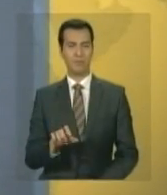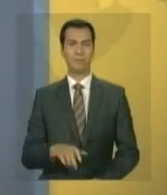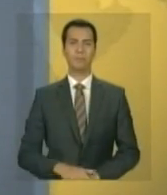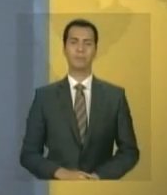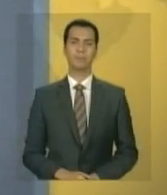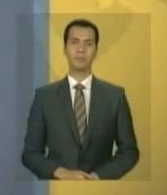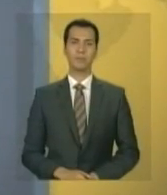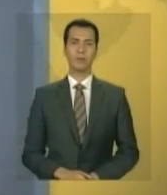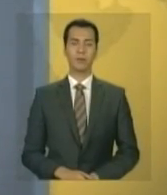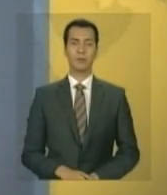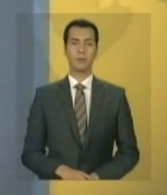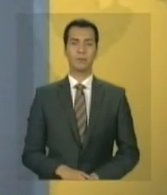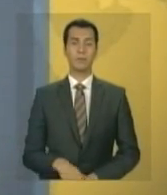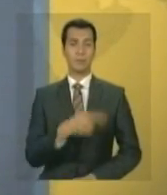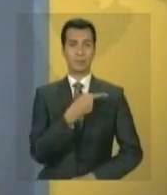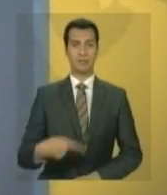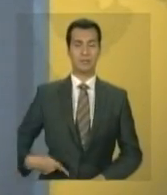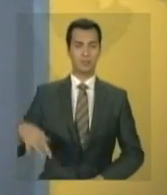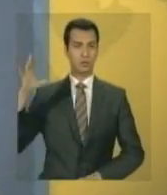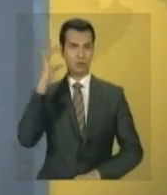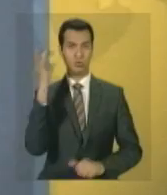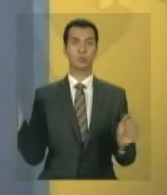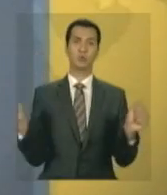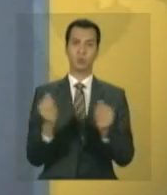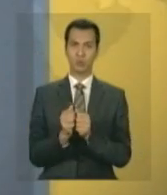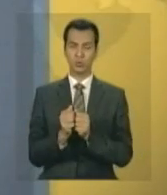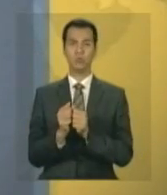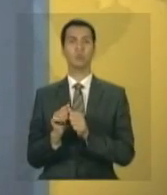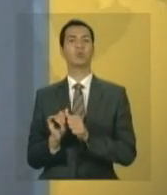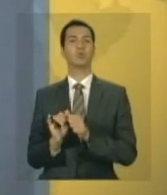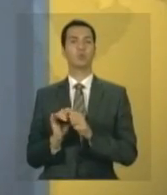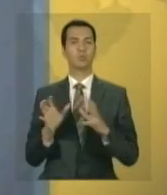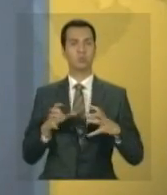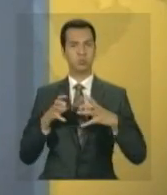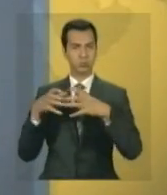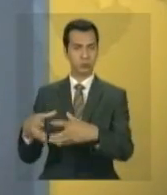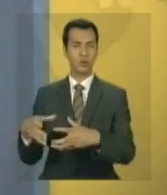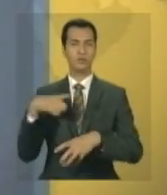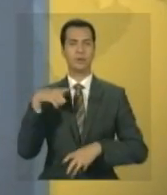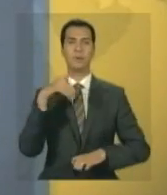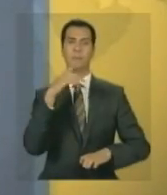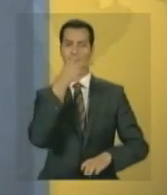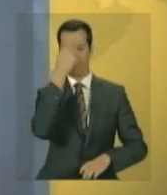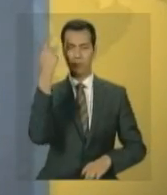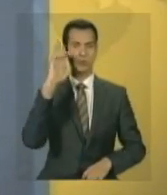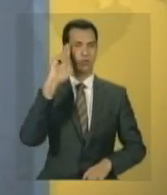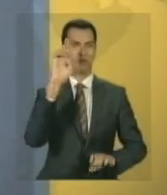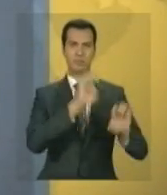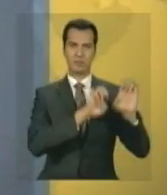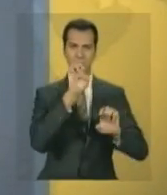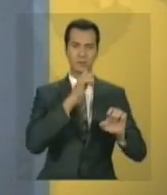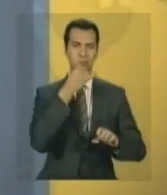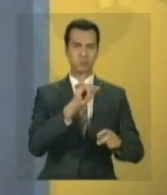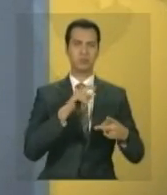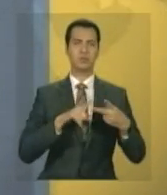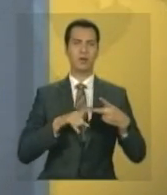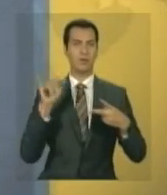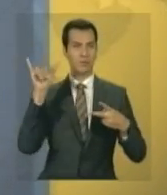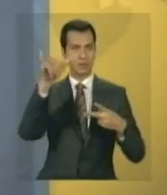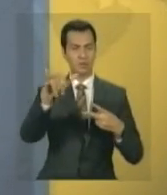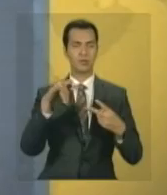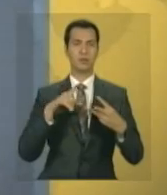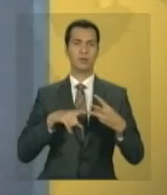delegação brasileira, empresários dos setores de energia, aviação, infraestrutura e